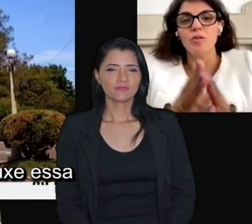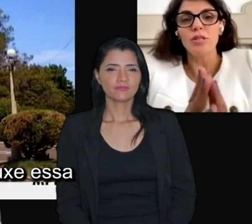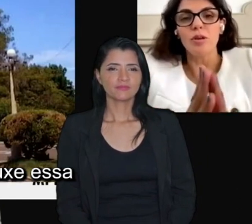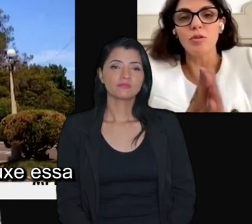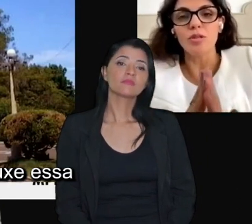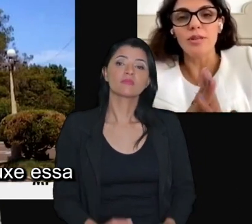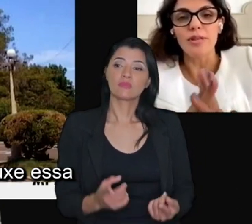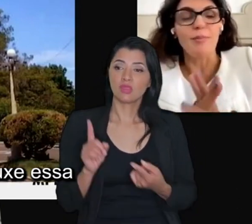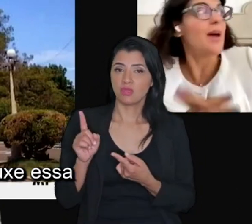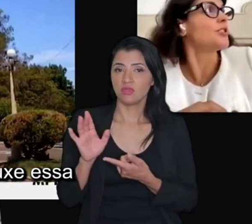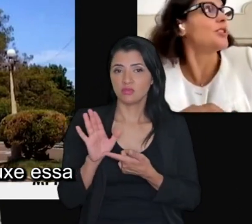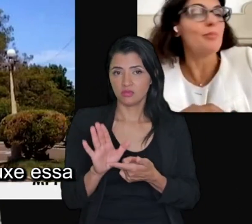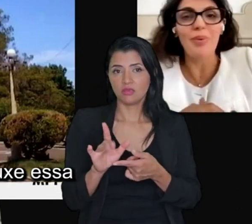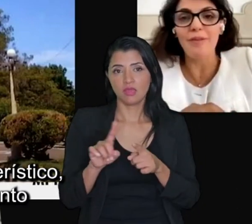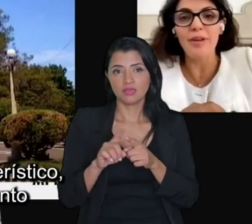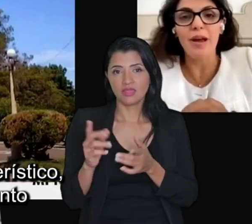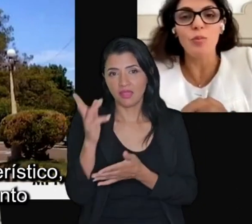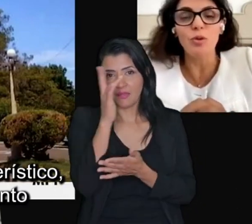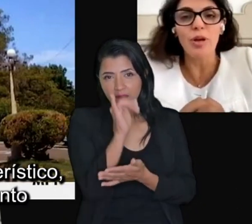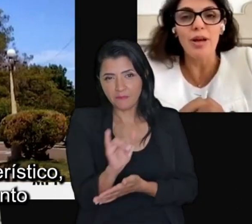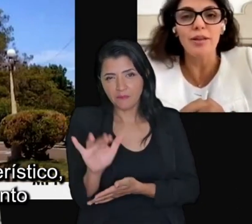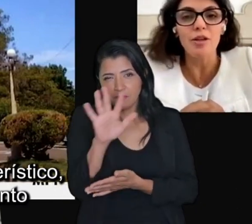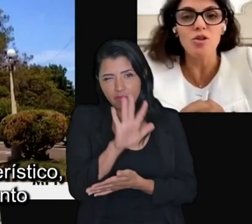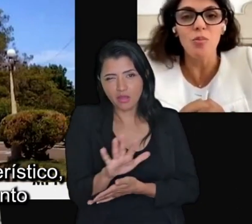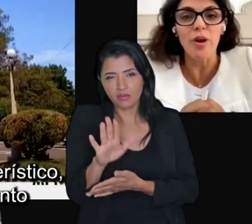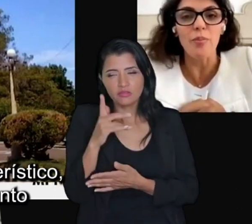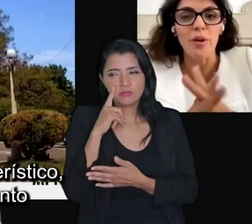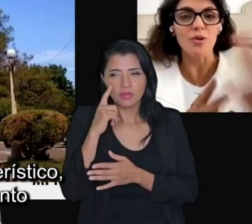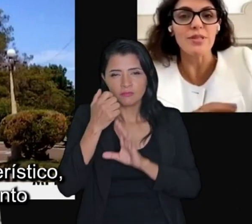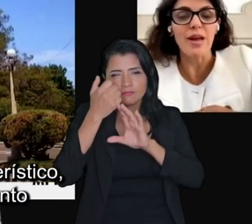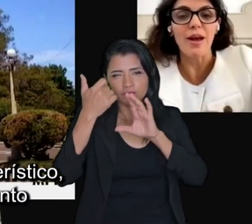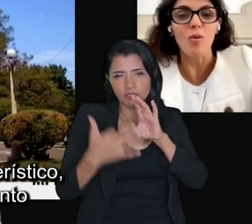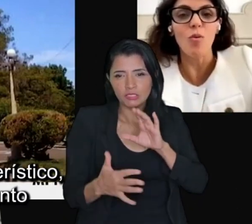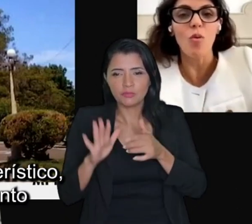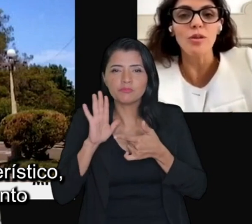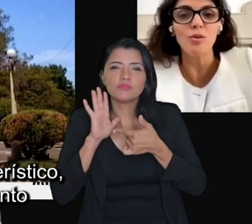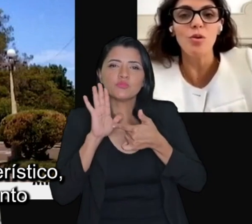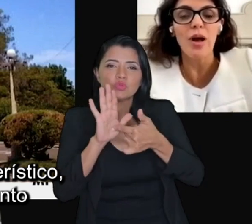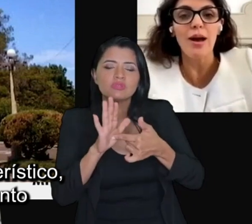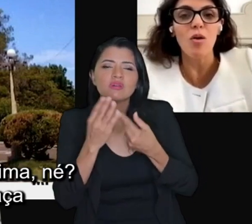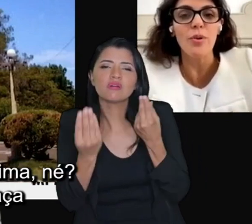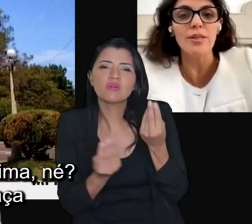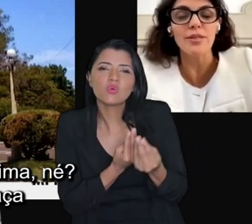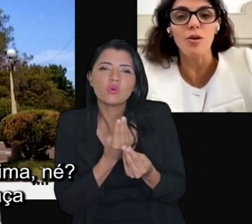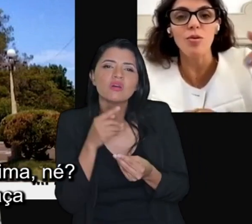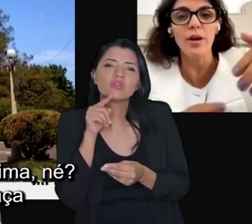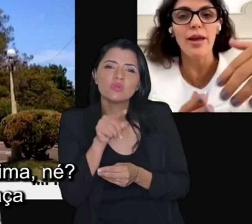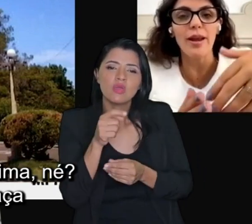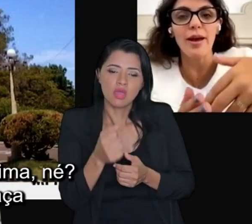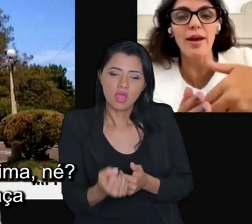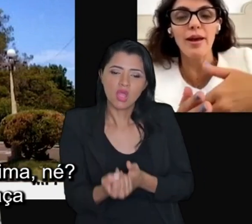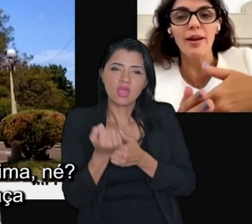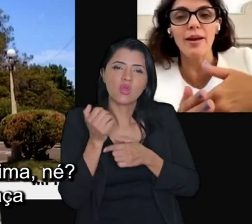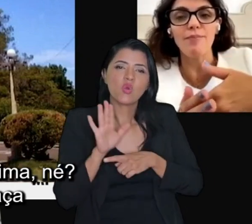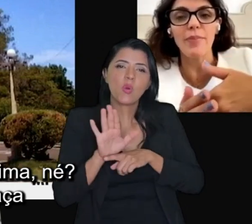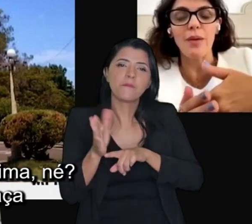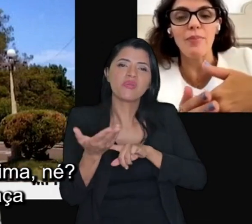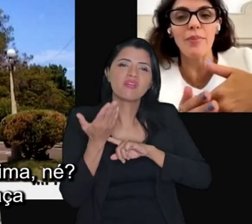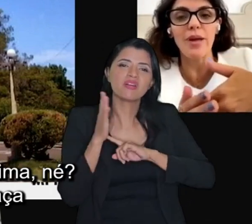E eu trouxe essa imagem para ficar muito característico, para mostrar o quanto a cooperação